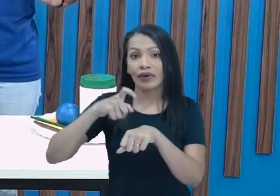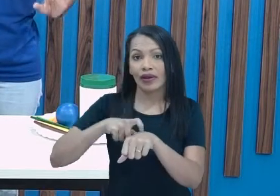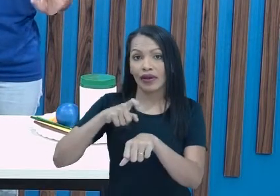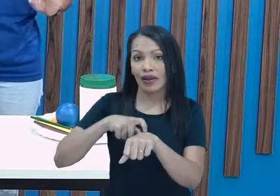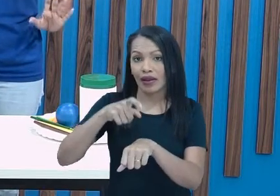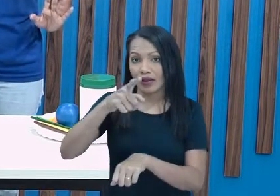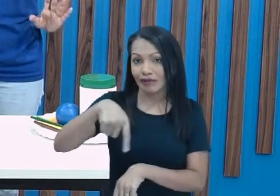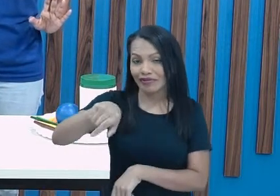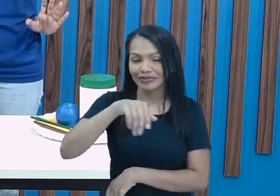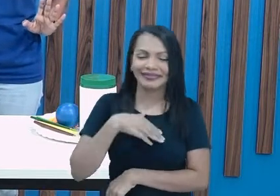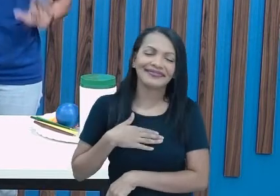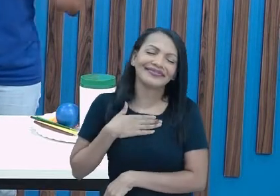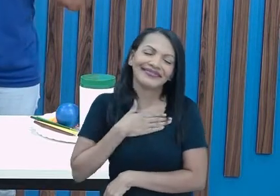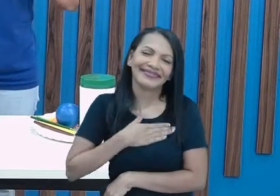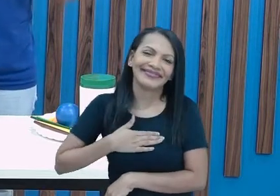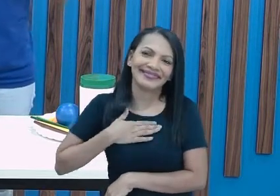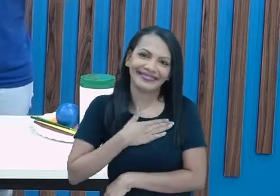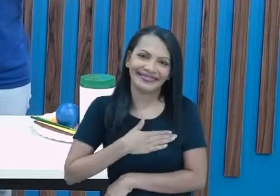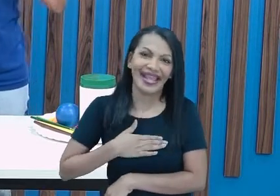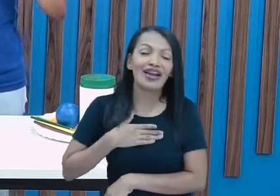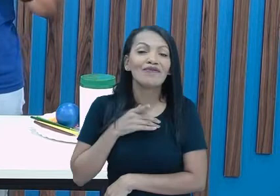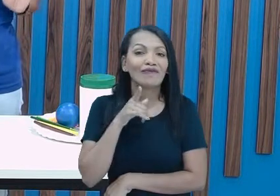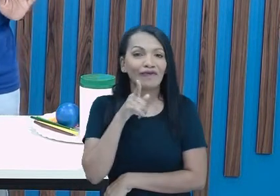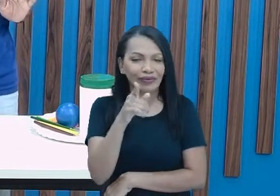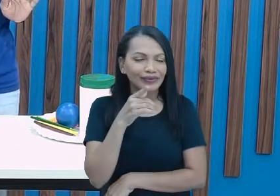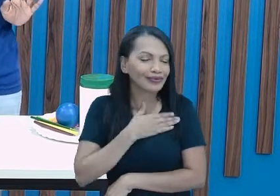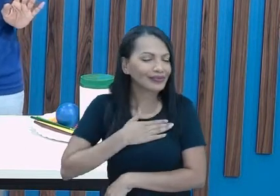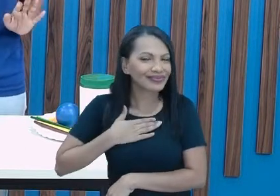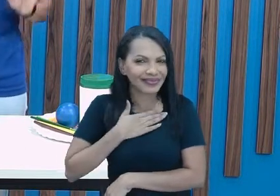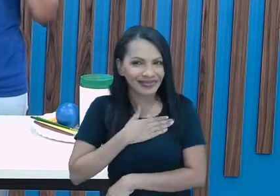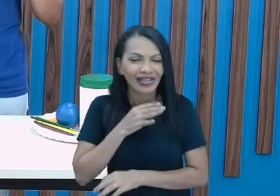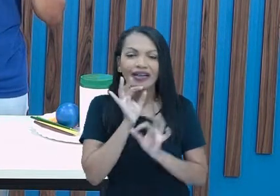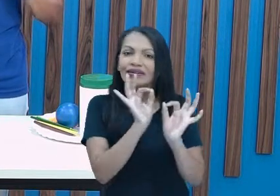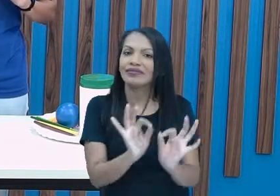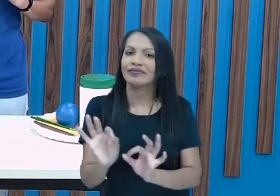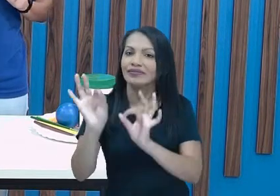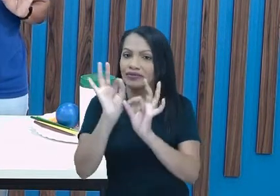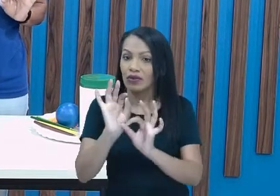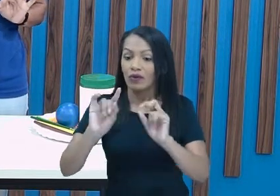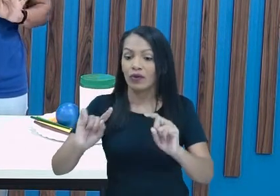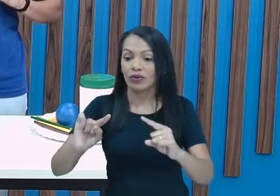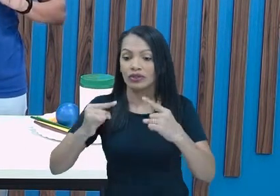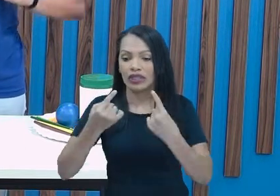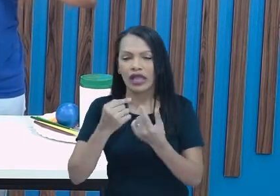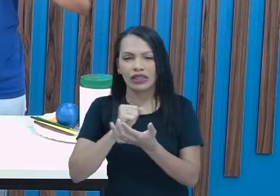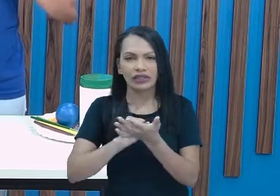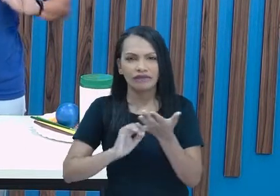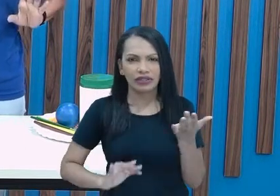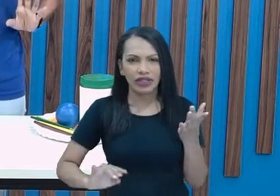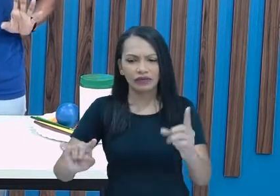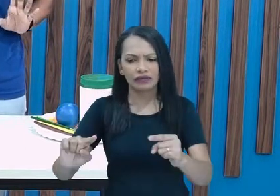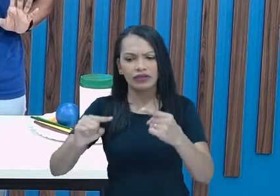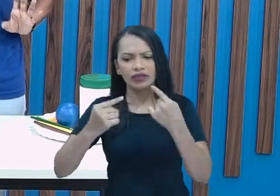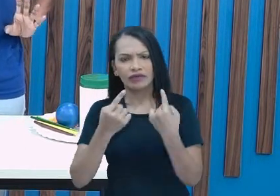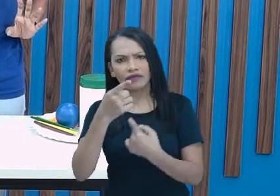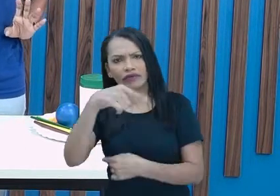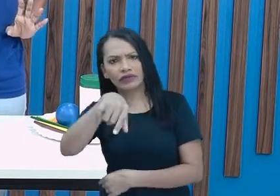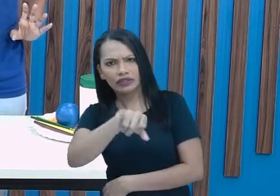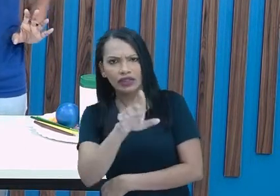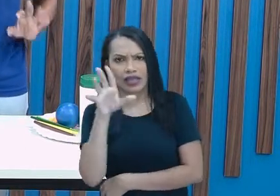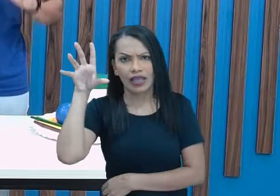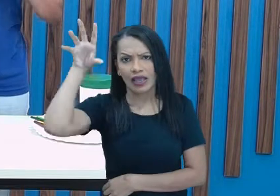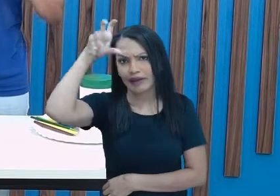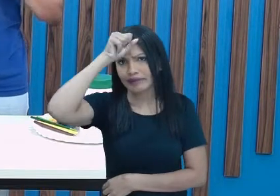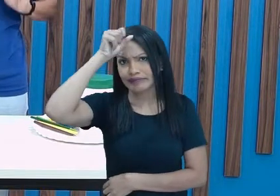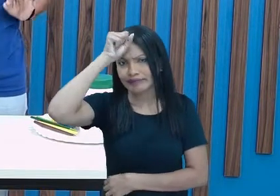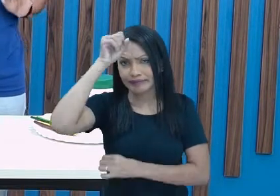todo mundo gosta. Inclusive você que está aí assistindo a aula, o desafio, para saber se você realmente aprendeu, tá